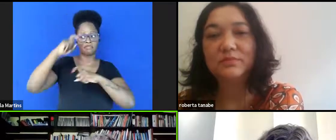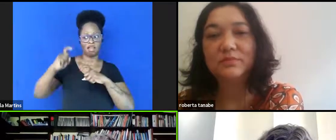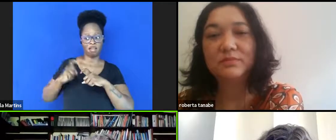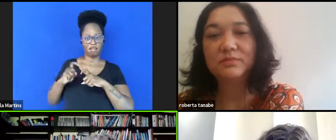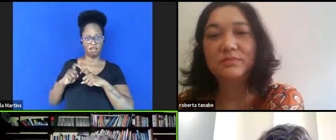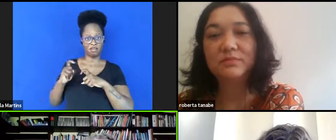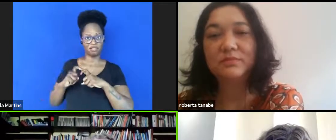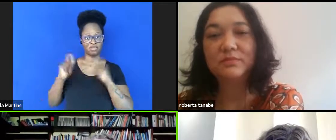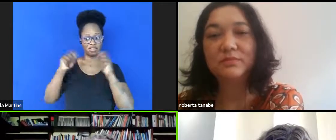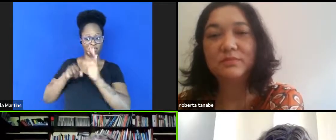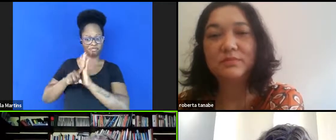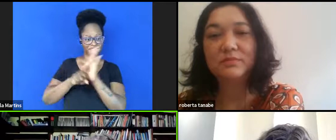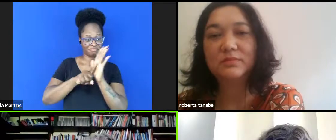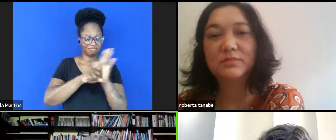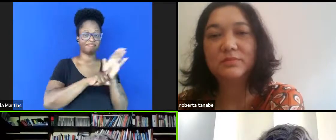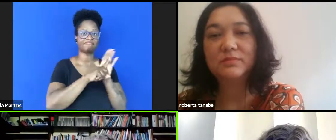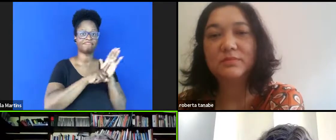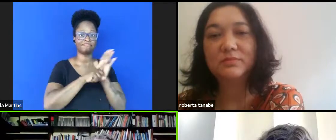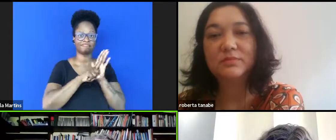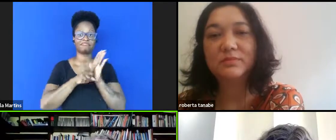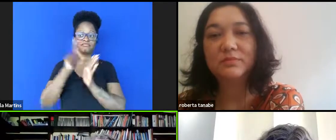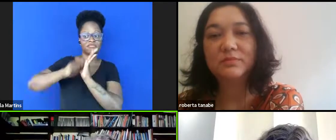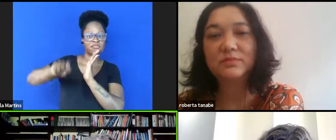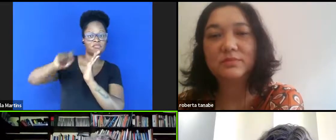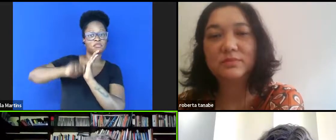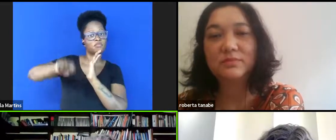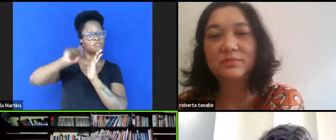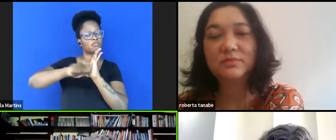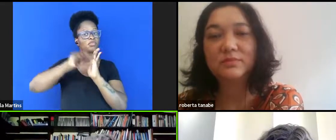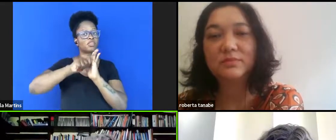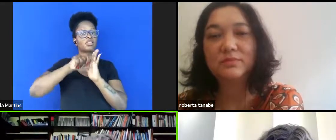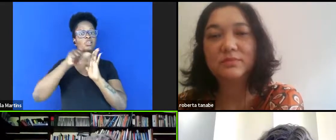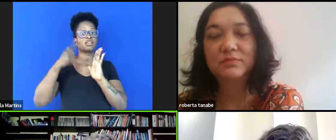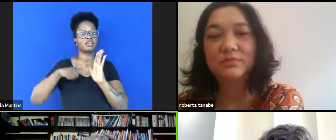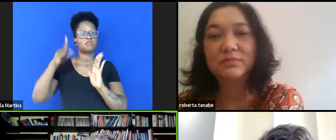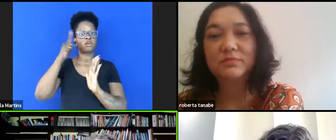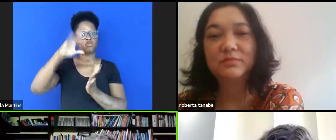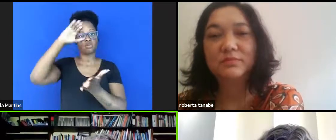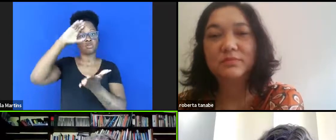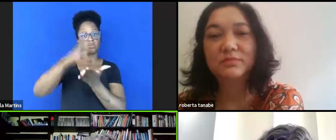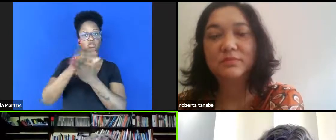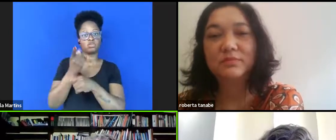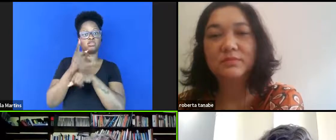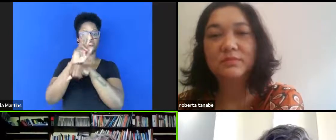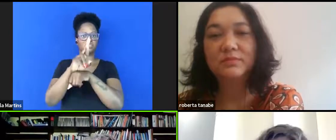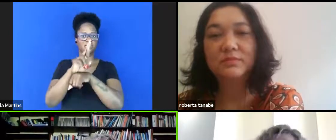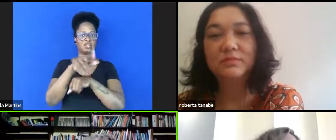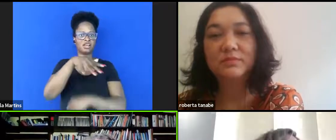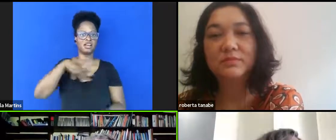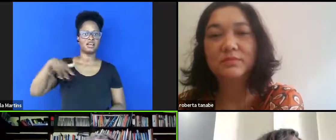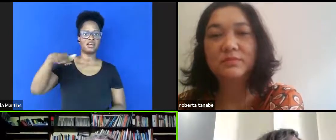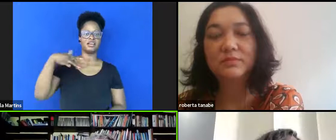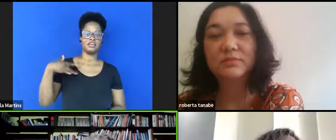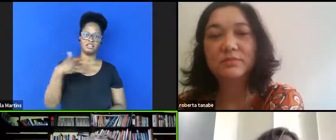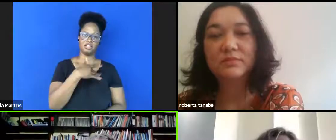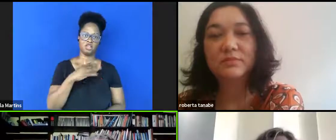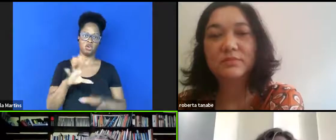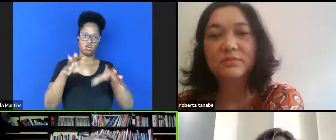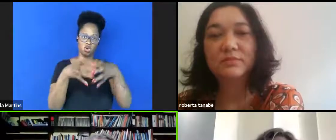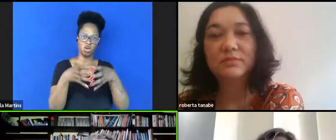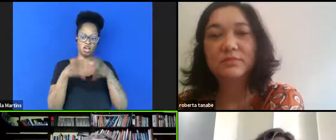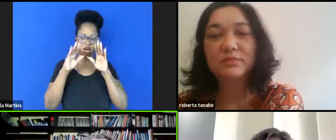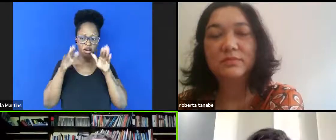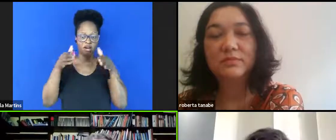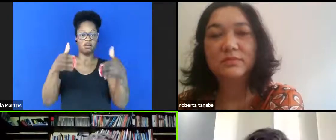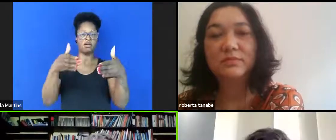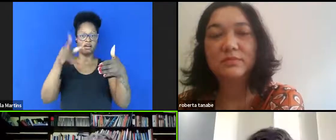tornar pesquisadora, escritora e produzir uma tese de doutorado na área de saúde coletiva, mas num